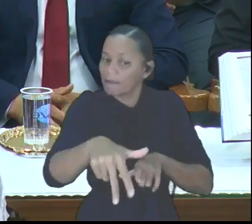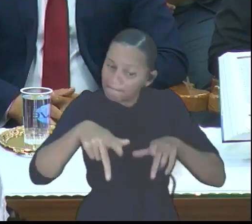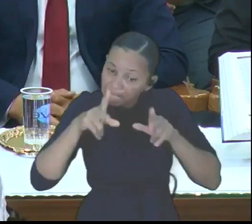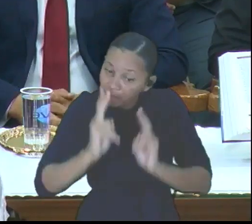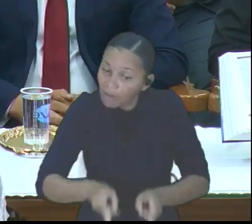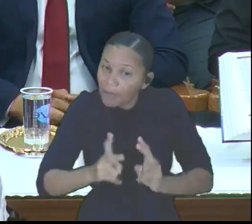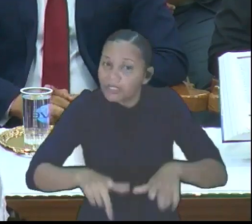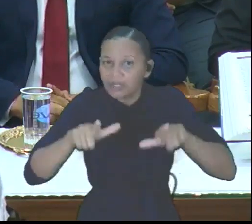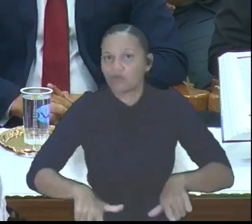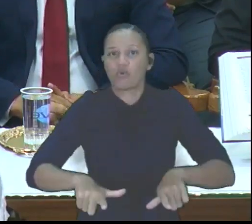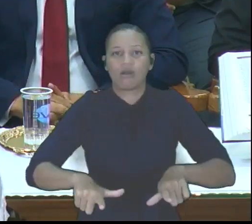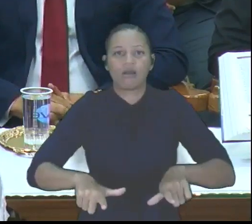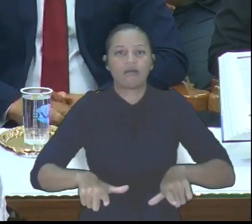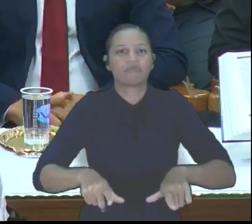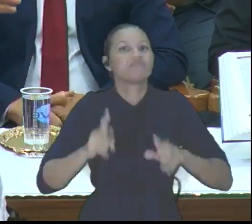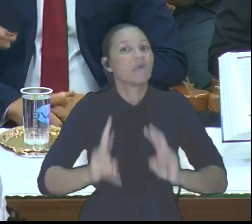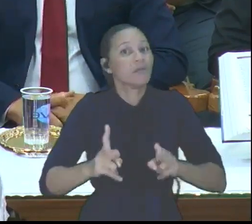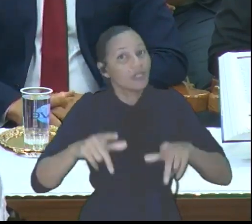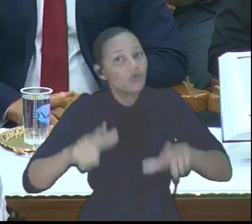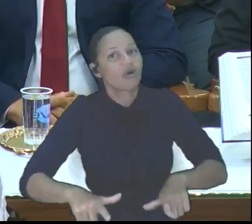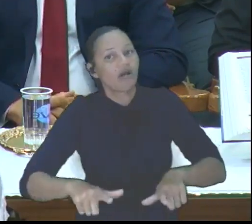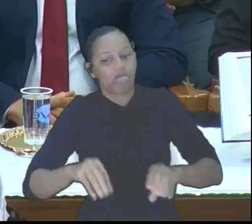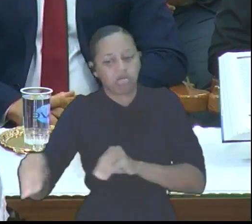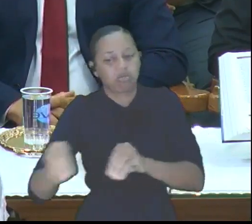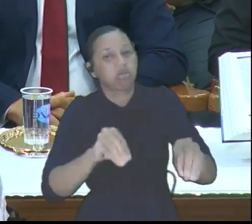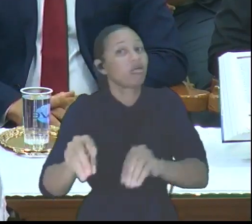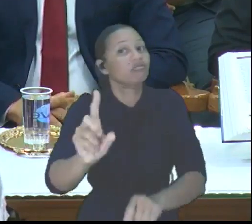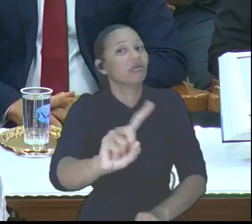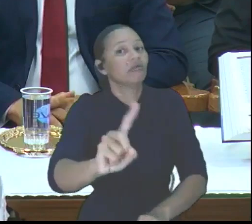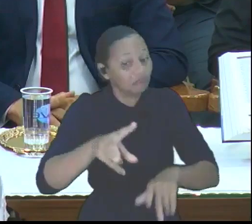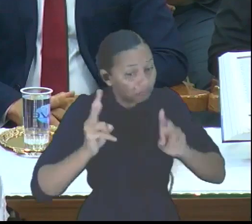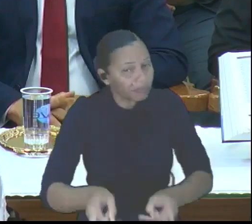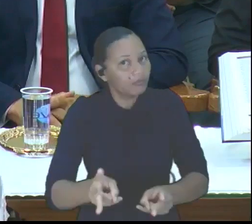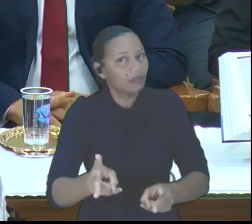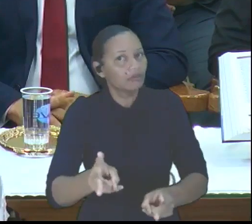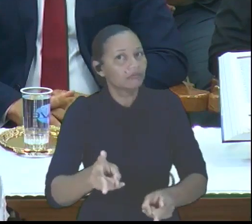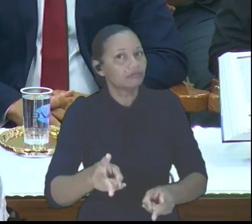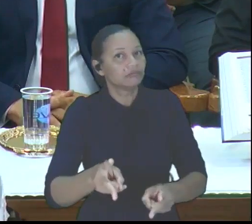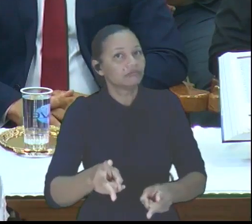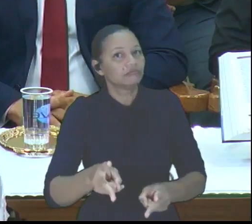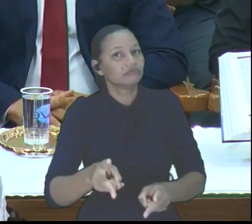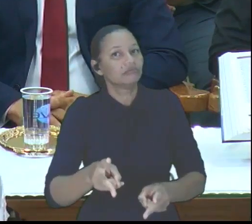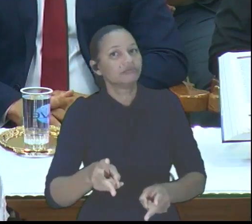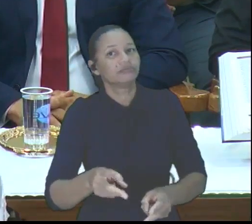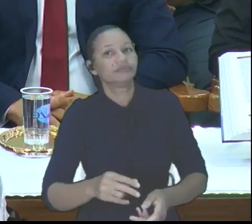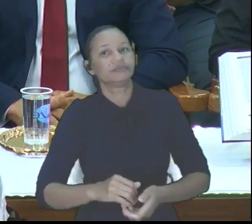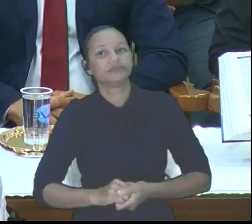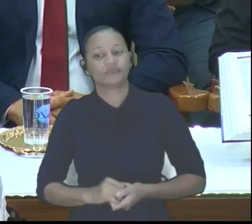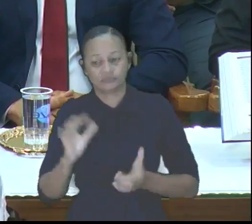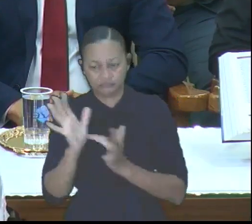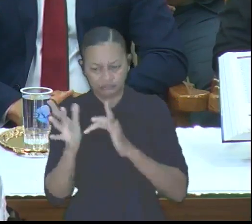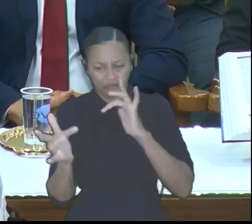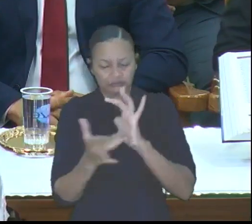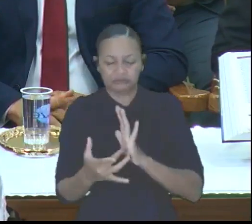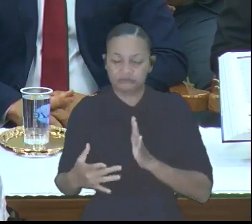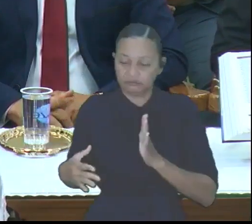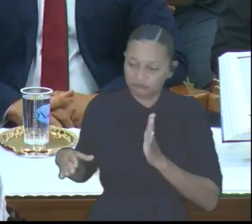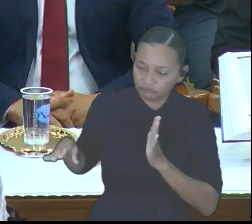ter saído. Jesus